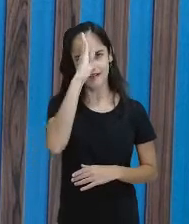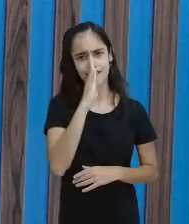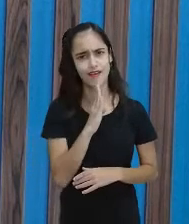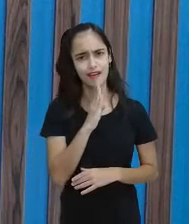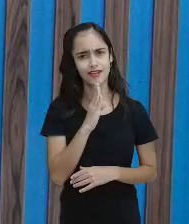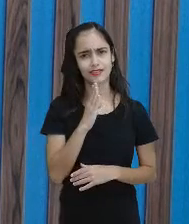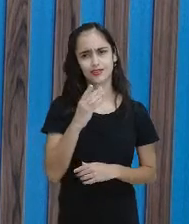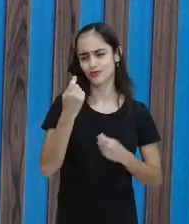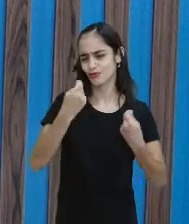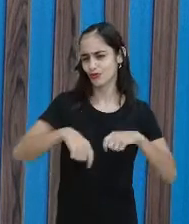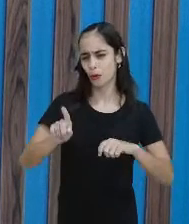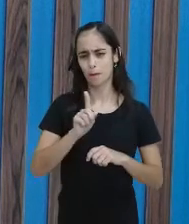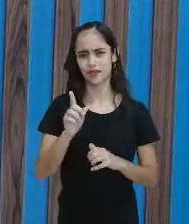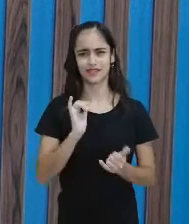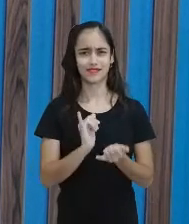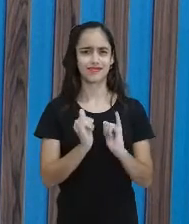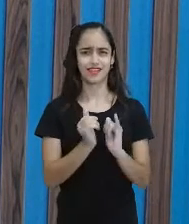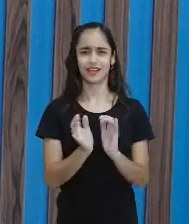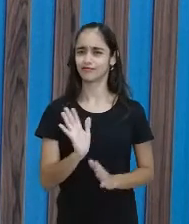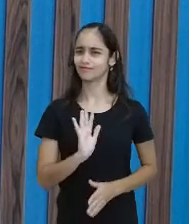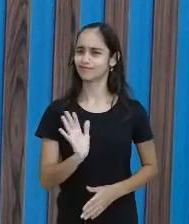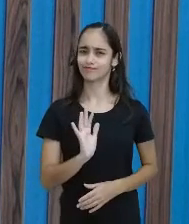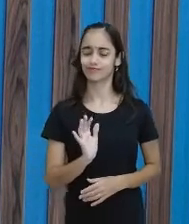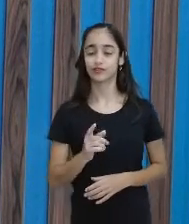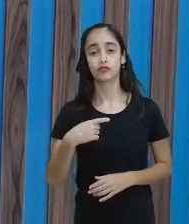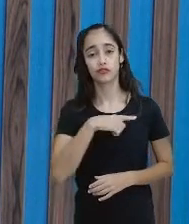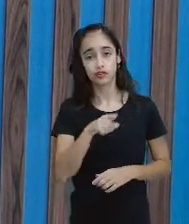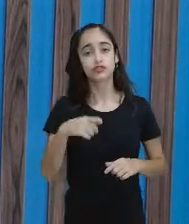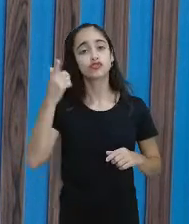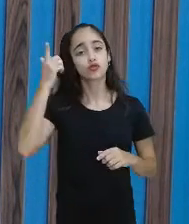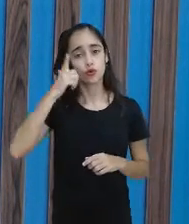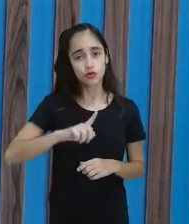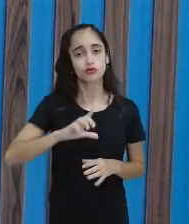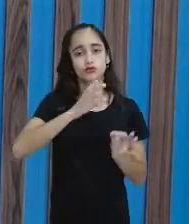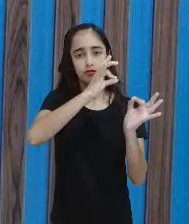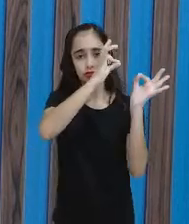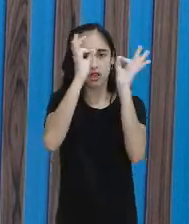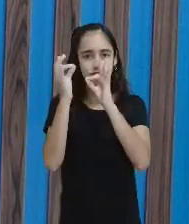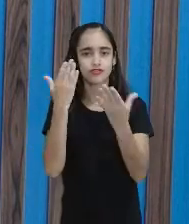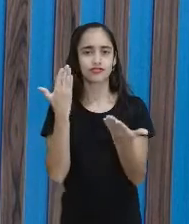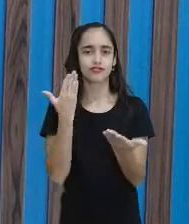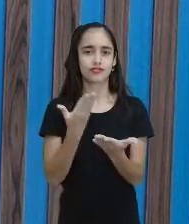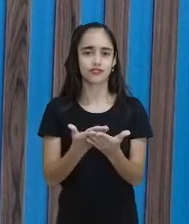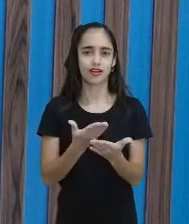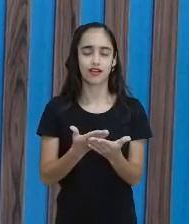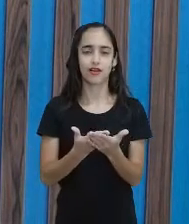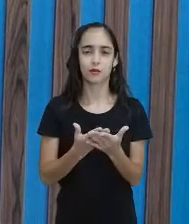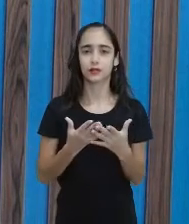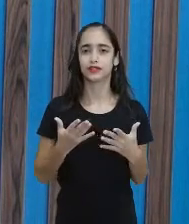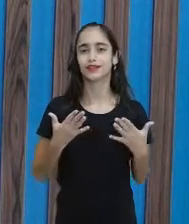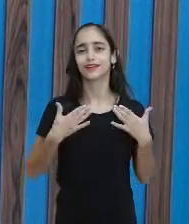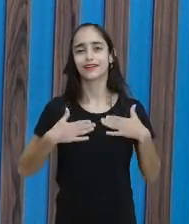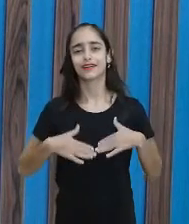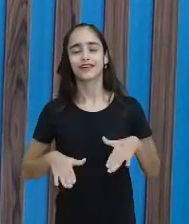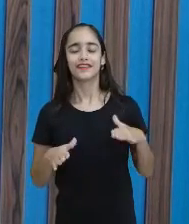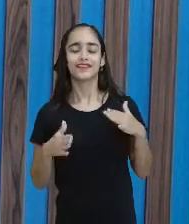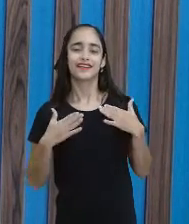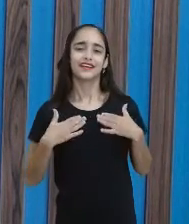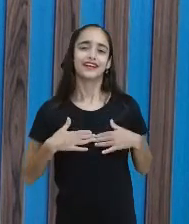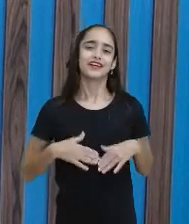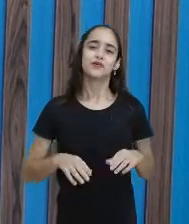sua internet. Então, dá para acessar, assistir aula aí tranquilamente e ainda depois ir ver uns videozinhos